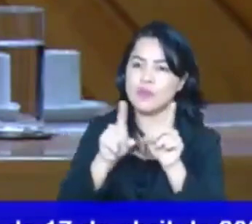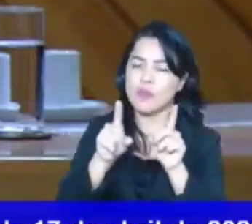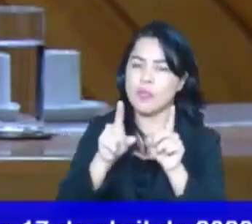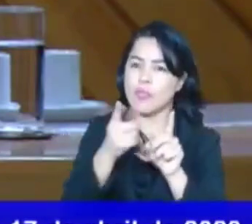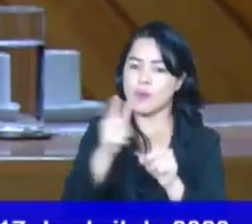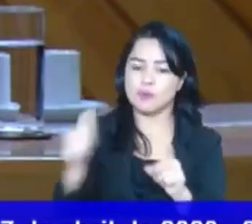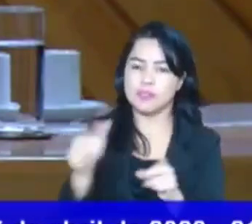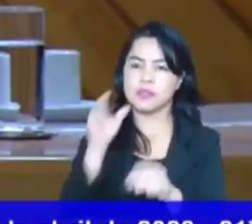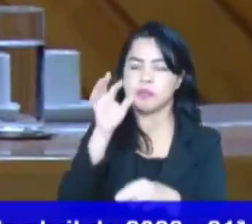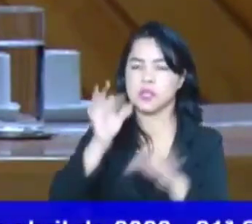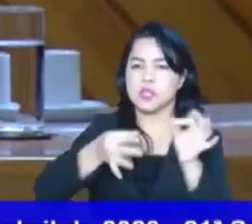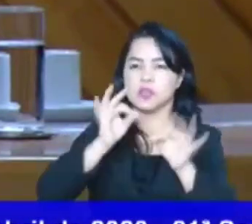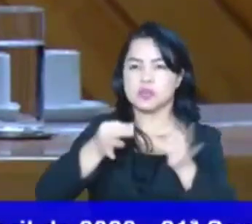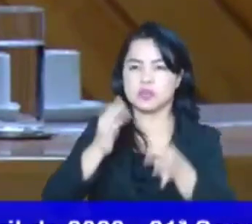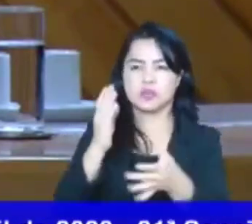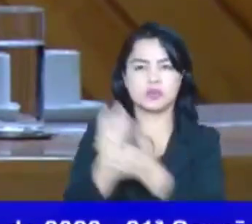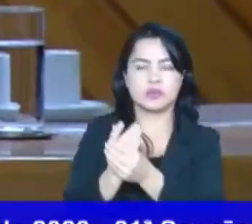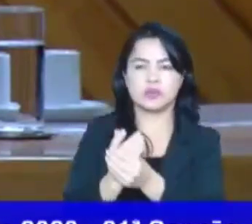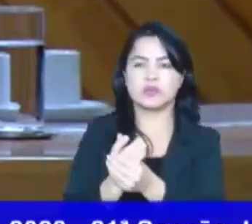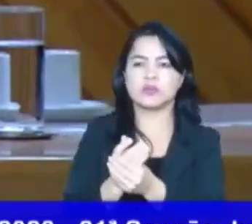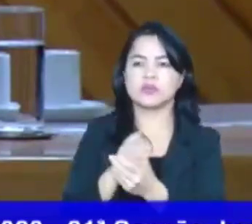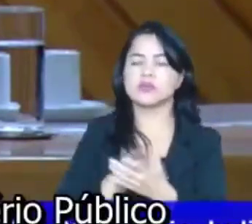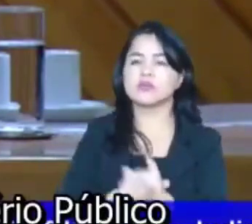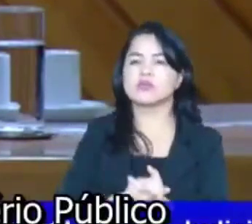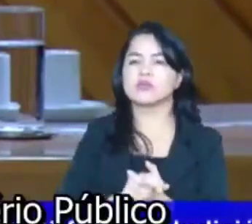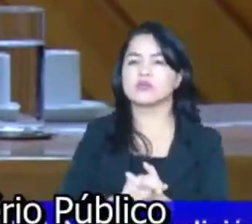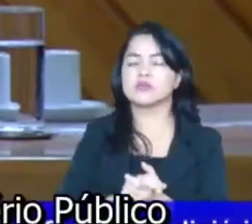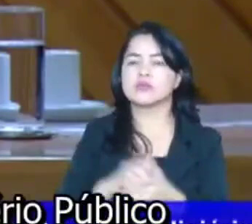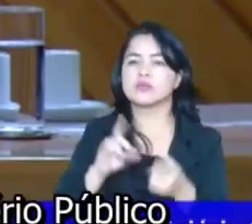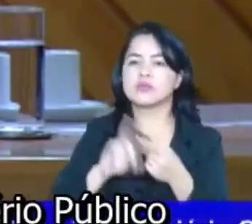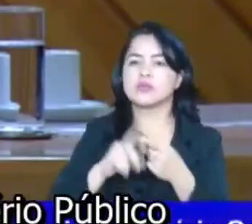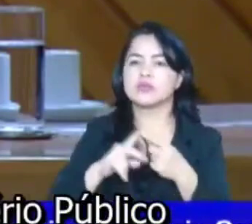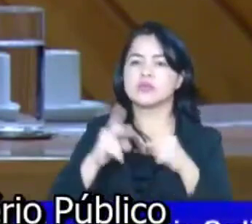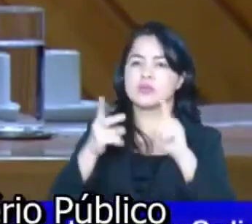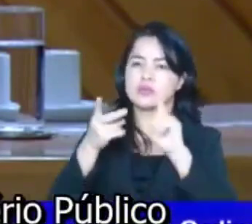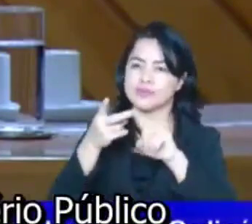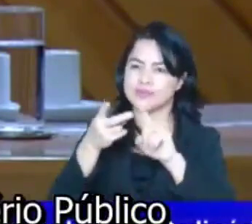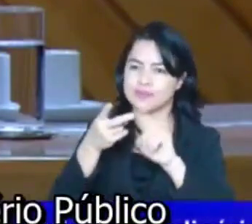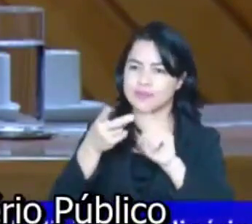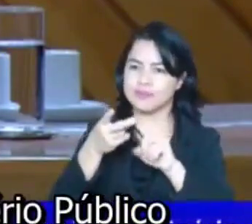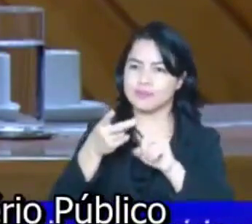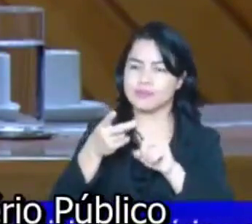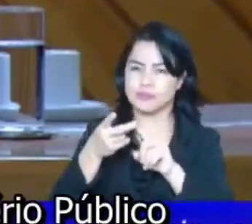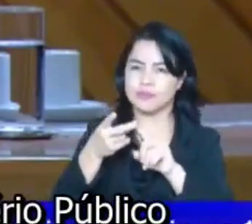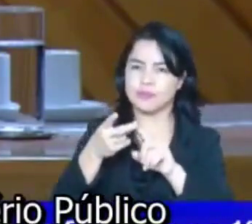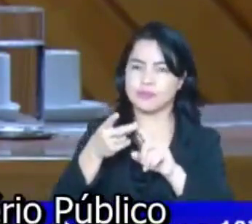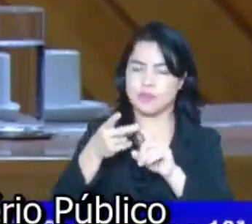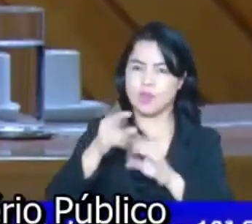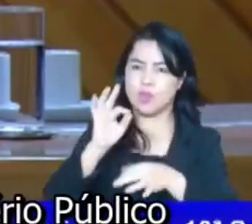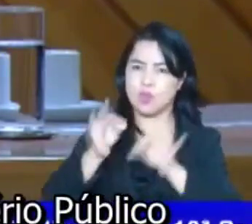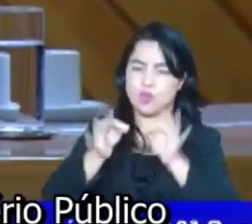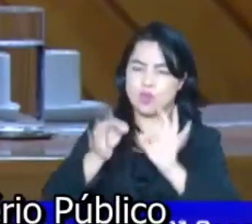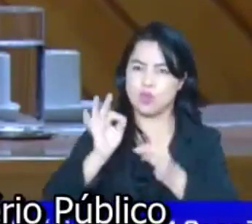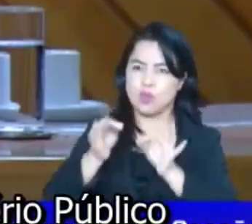jurisdição do juiz membro, e um julgado, esse julgado no qual se embasou o